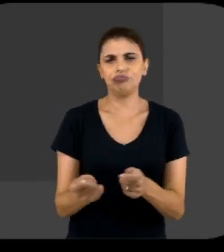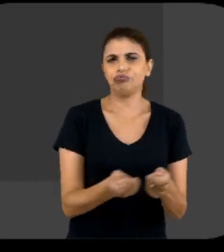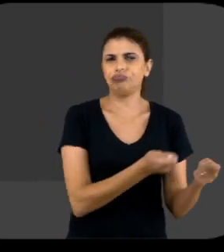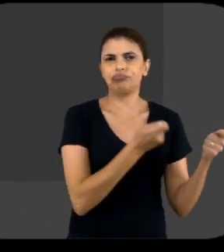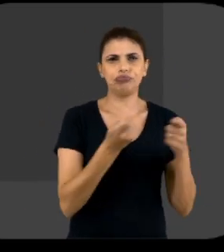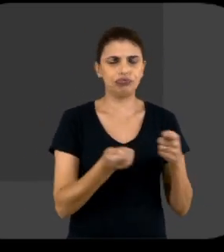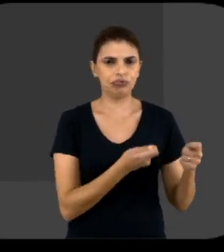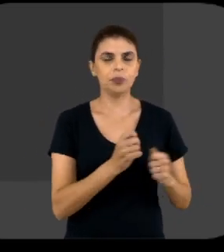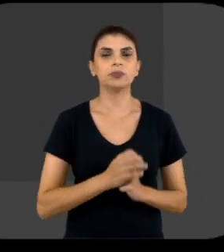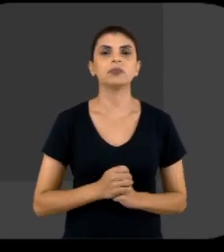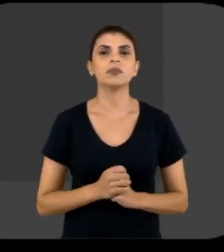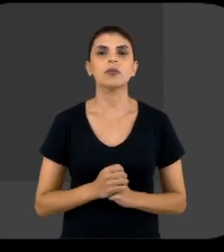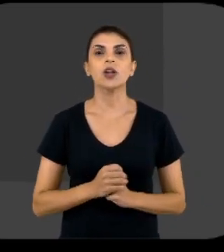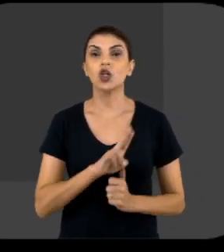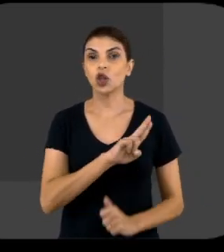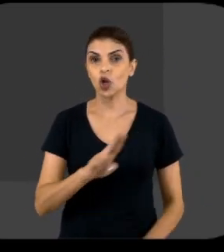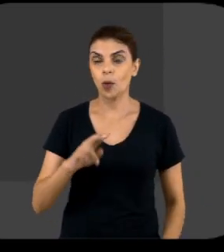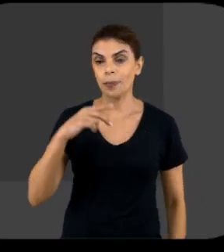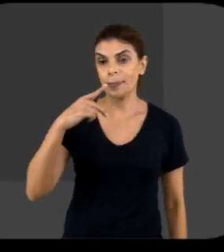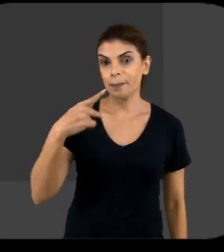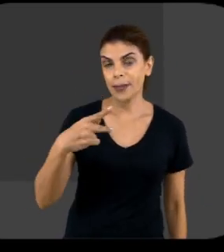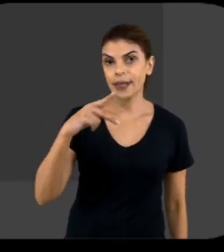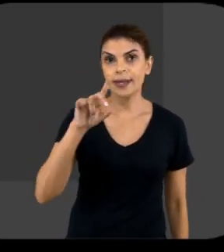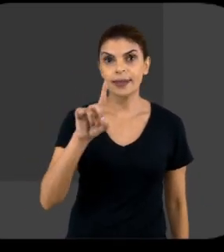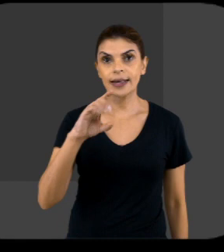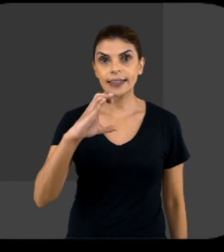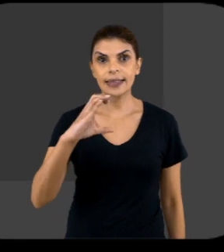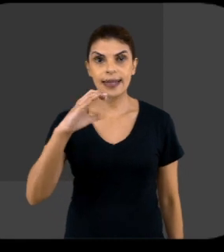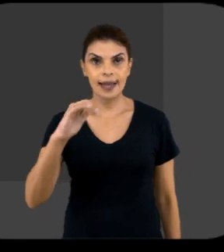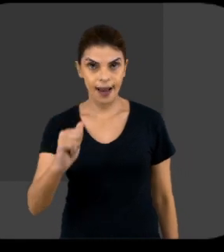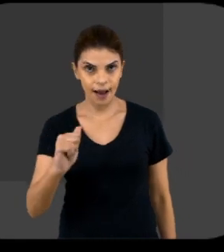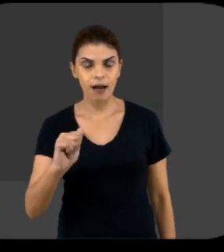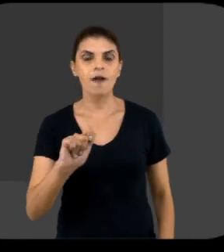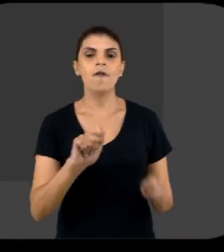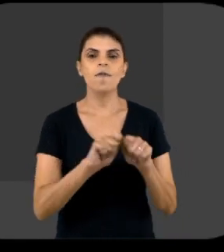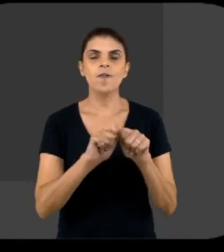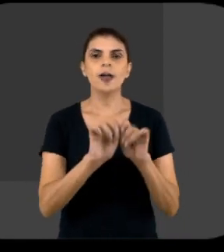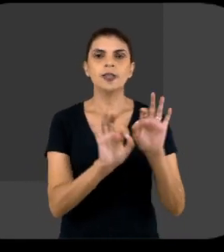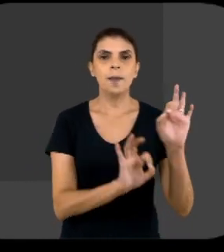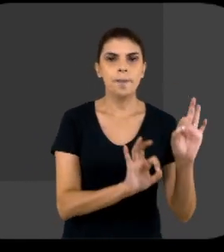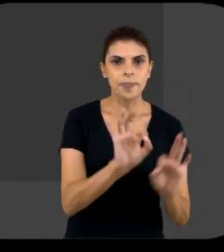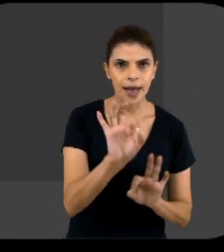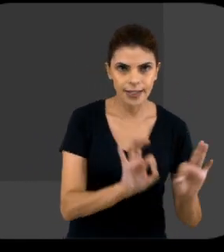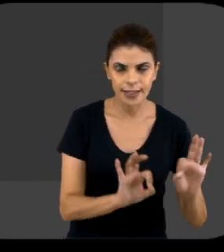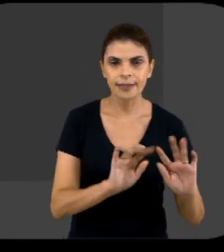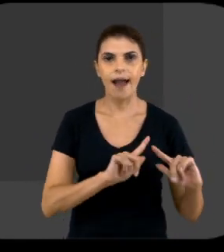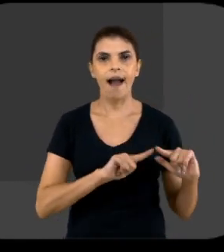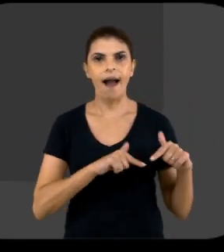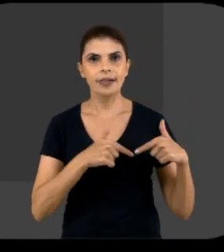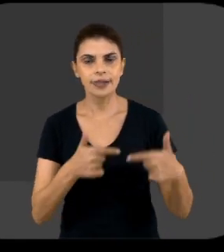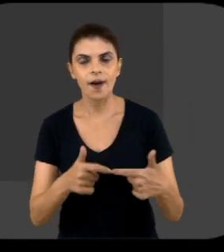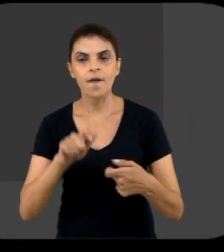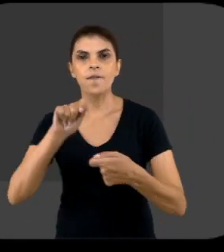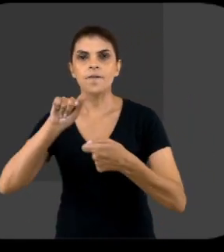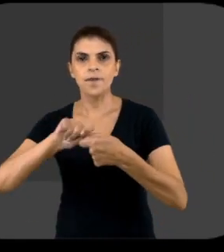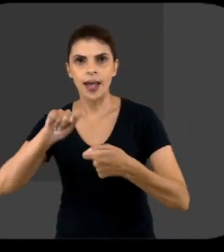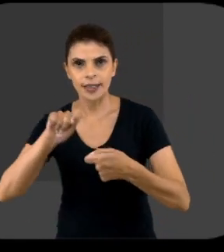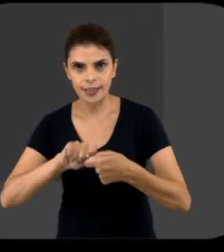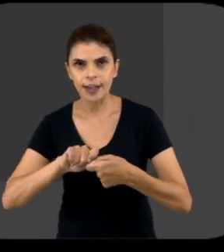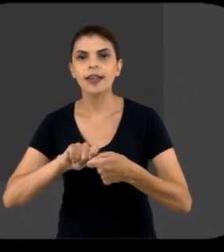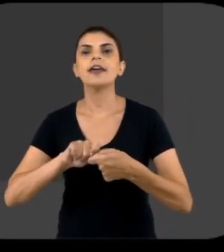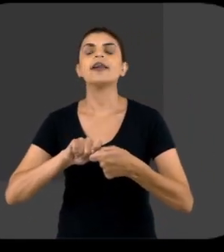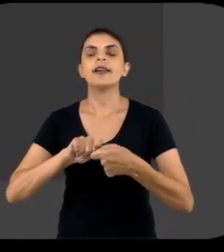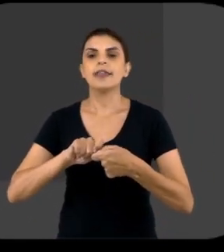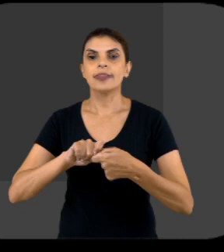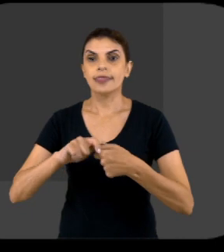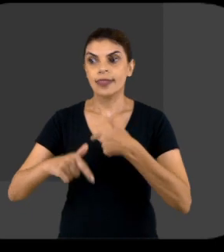melhoria contínua. Então, é o chamado ciclo PDCA, que é o ciclo de planejar as ações, executar